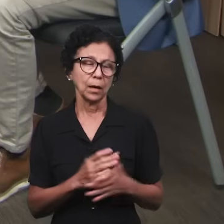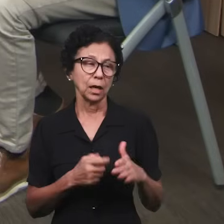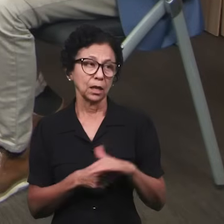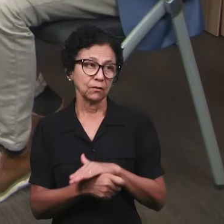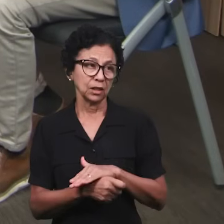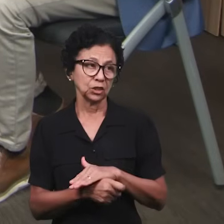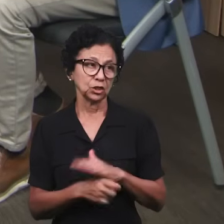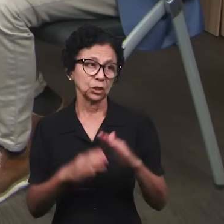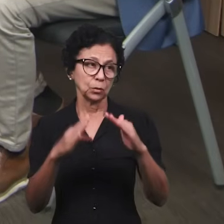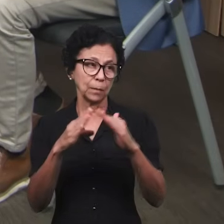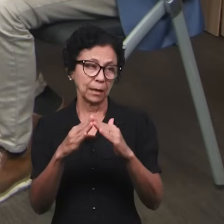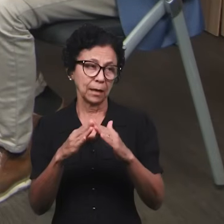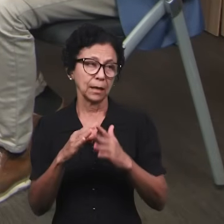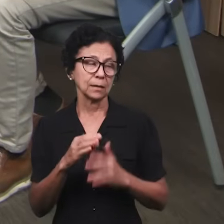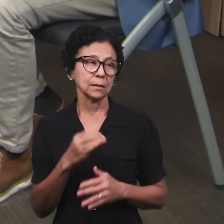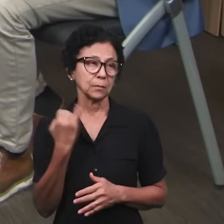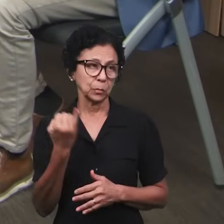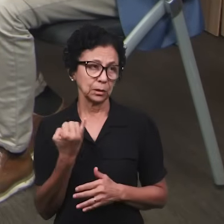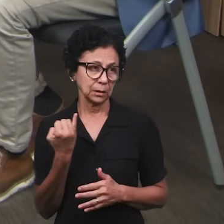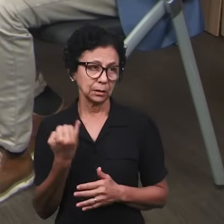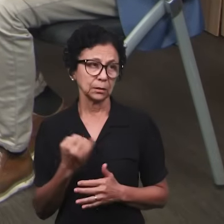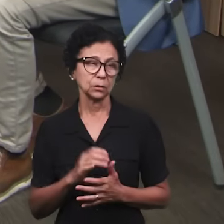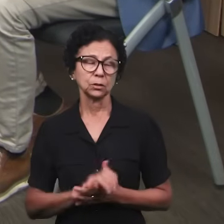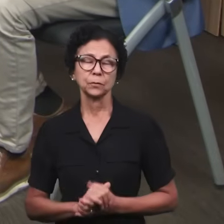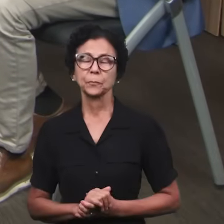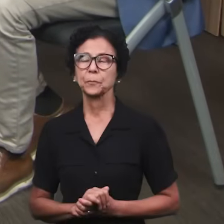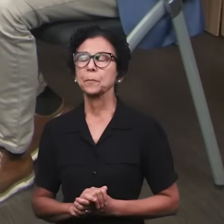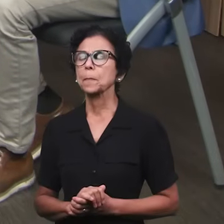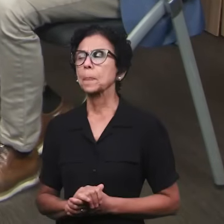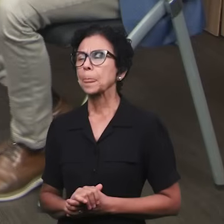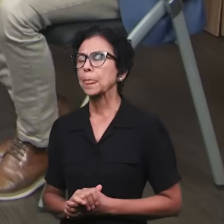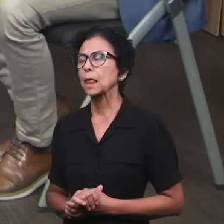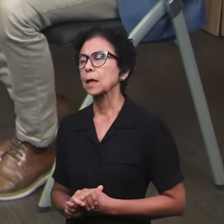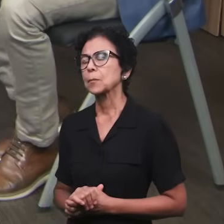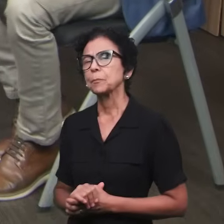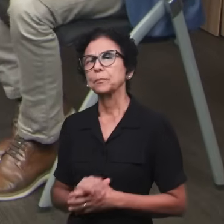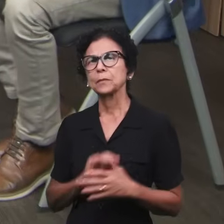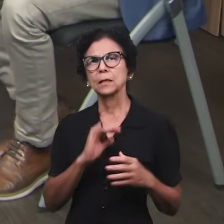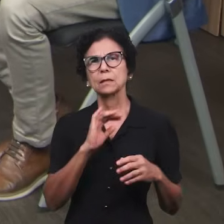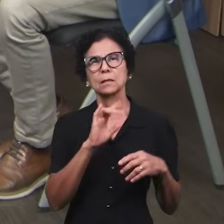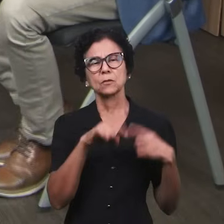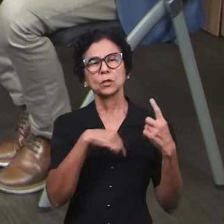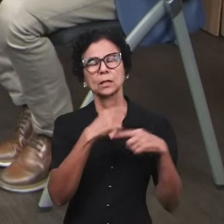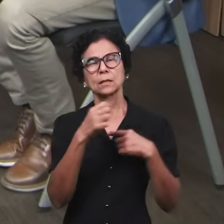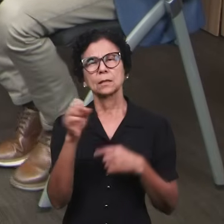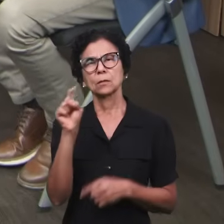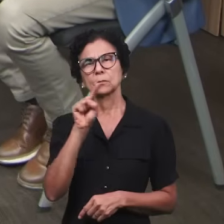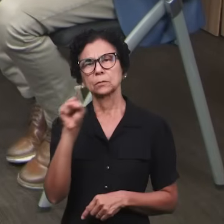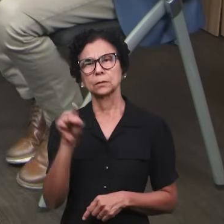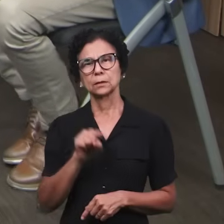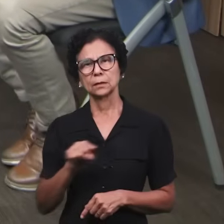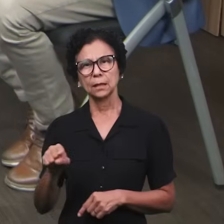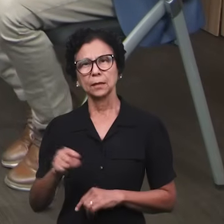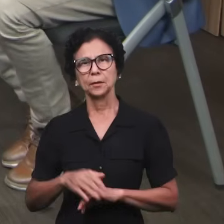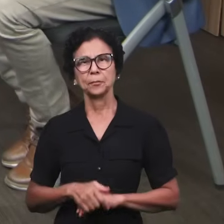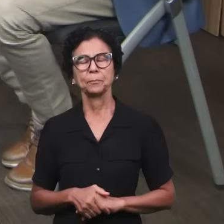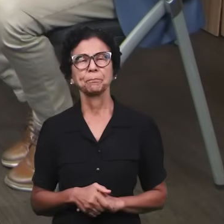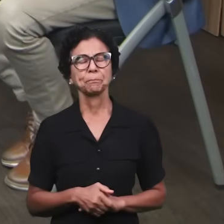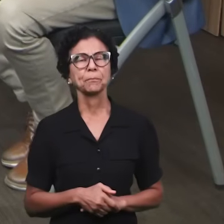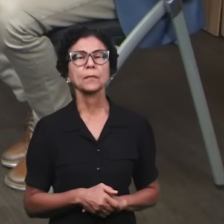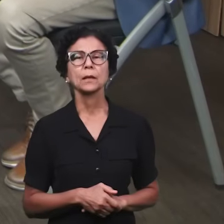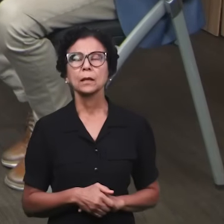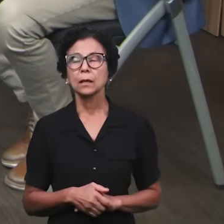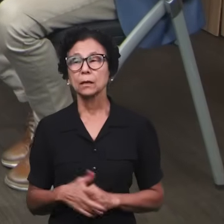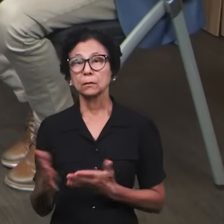estão mostrando que essa geração Z, que abrange, né, esses jovens de 20 anos até 28, eles